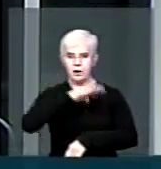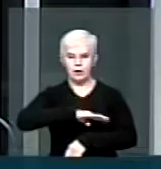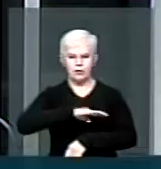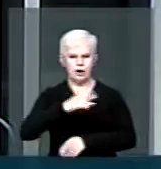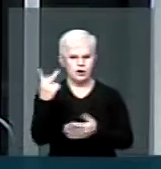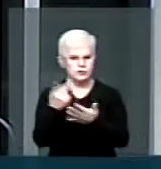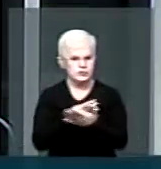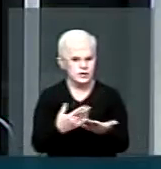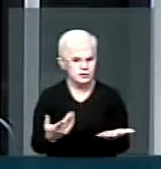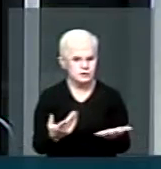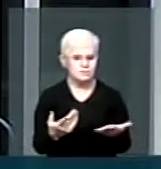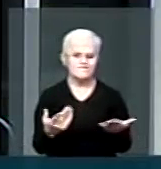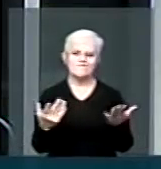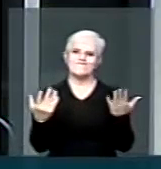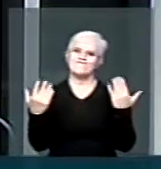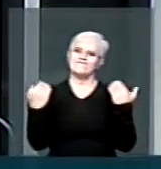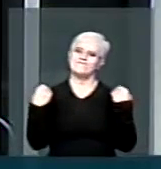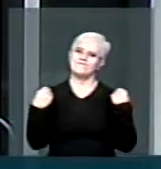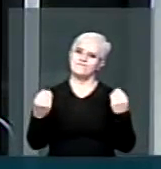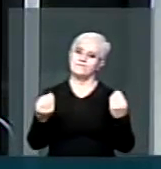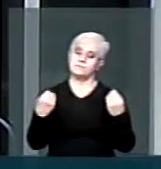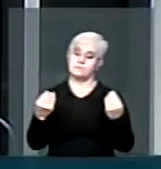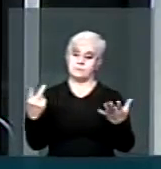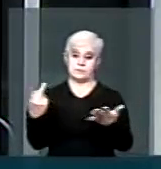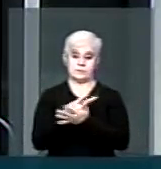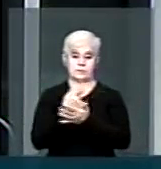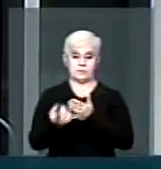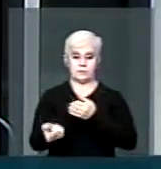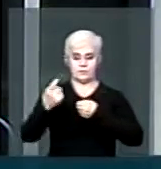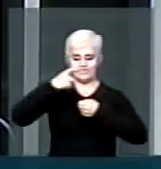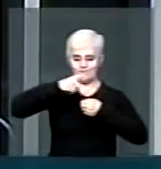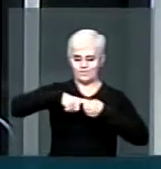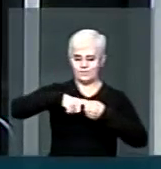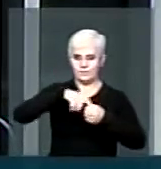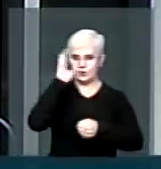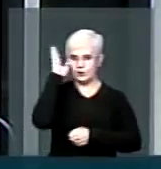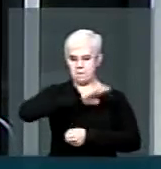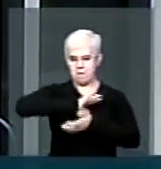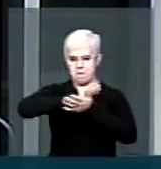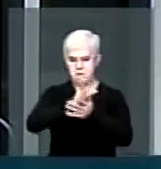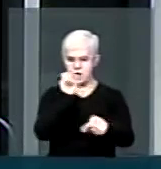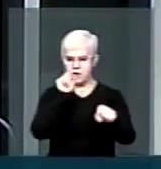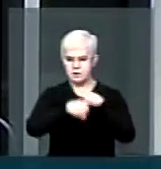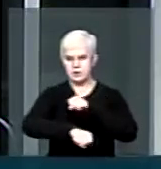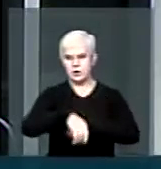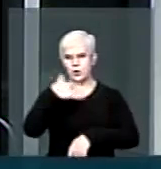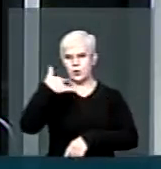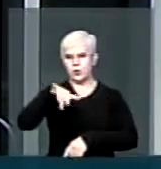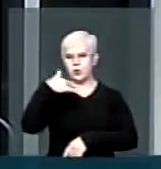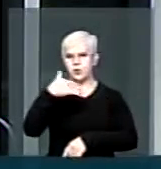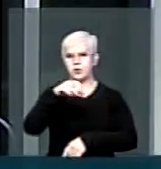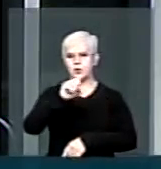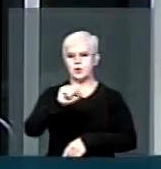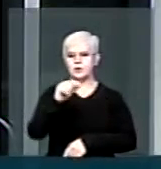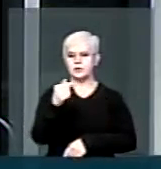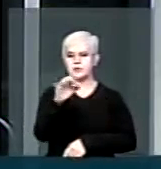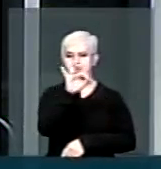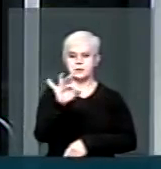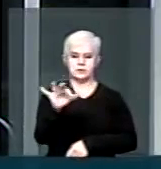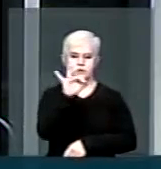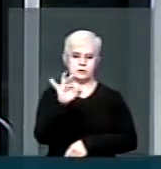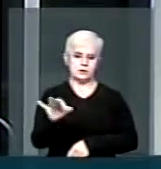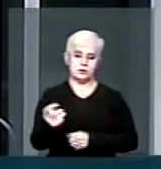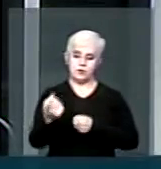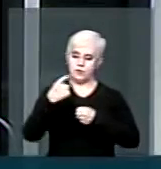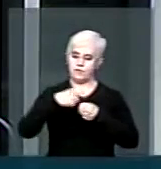acontece? Pouco. Os índices de reincidência são altíssimos, em torno de 87%.